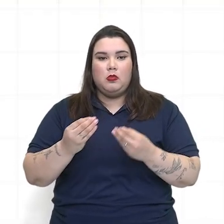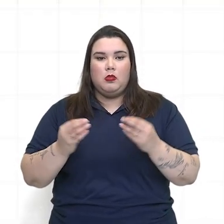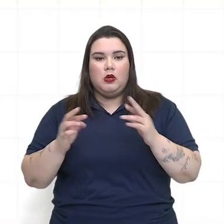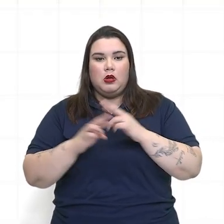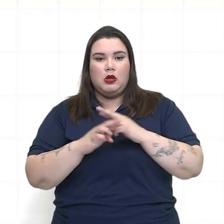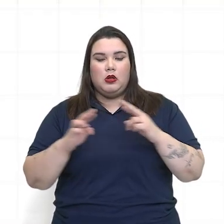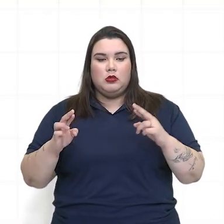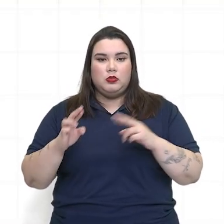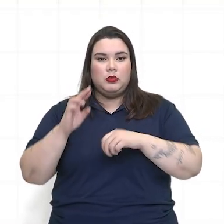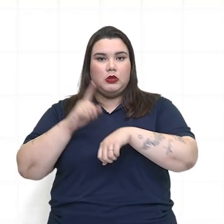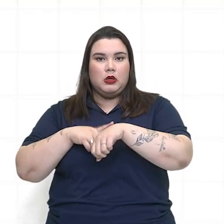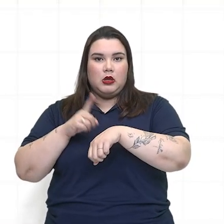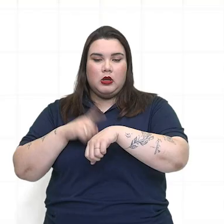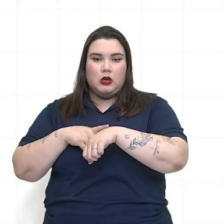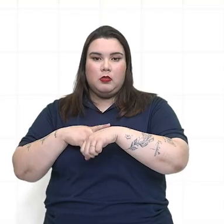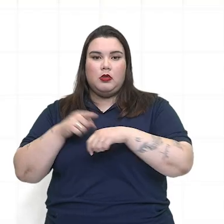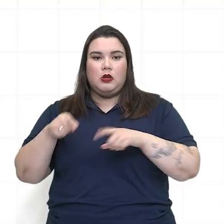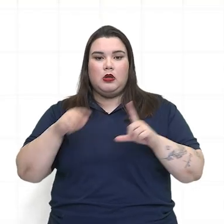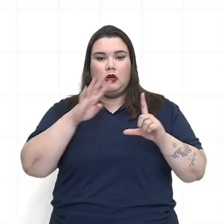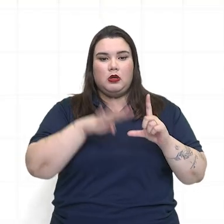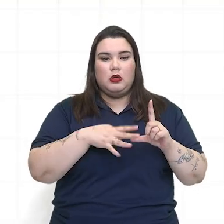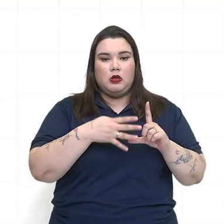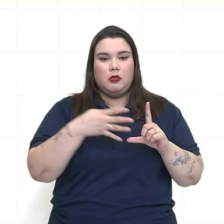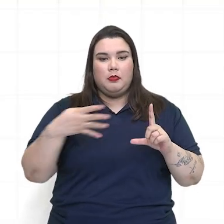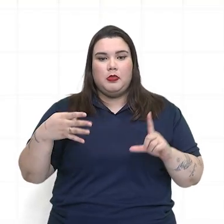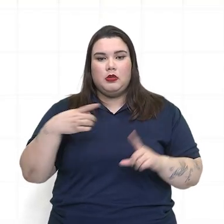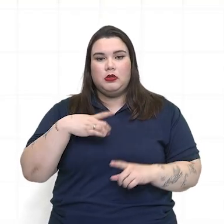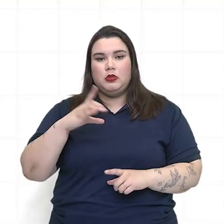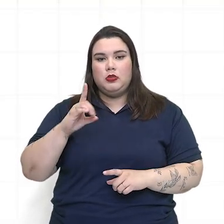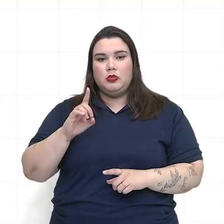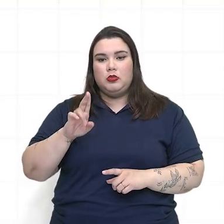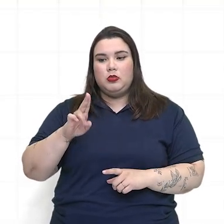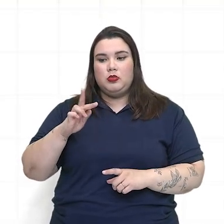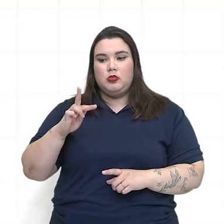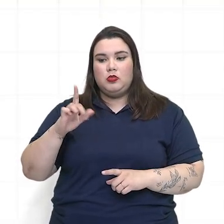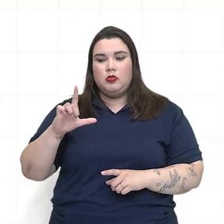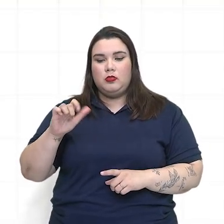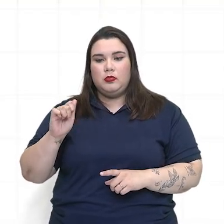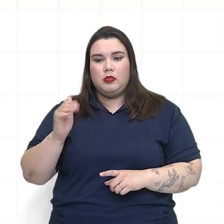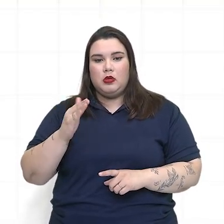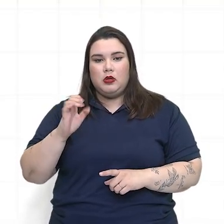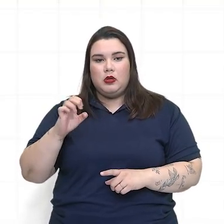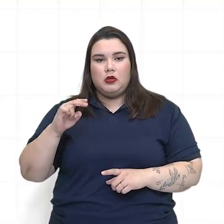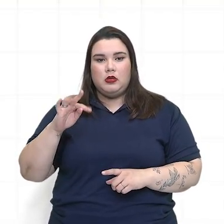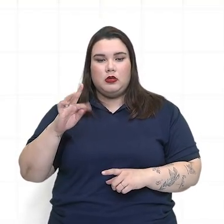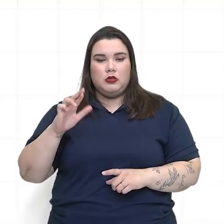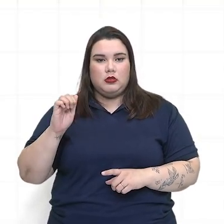proteína, turnos, né? Nós chamamos isso de tabela de dupla entrada. Então, no matutino,